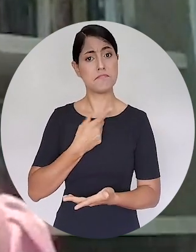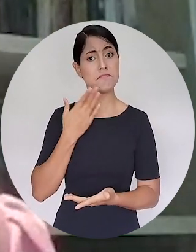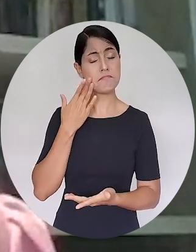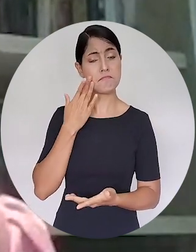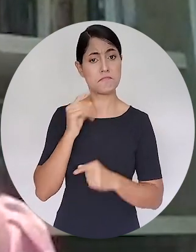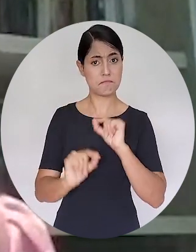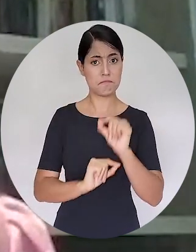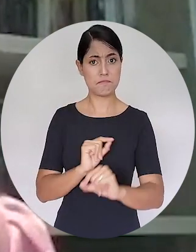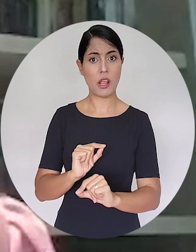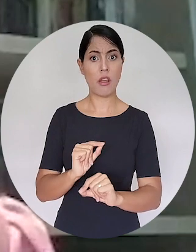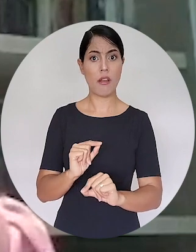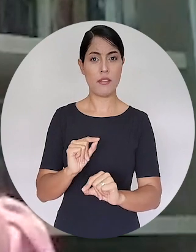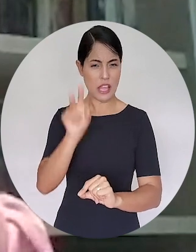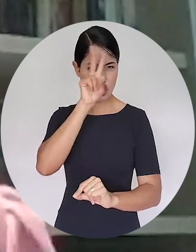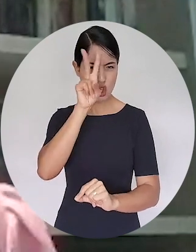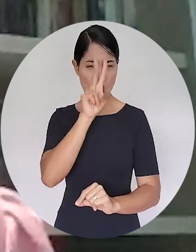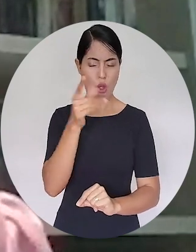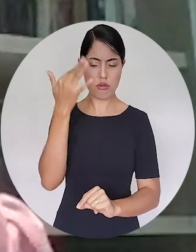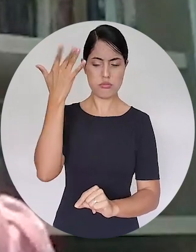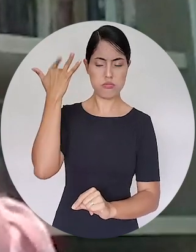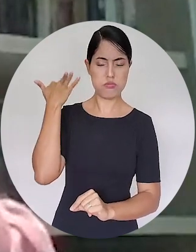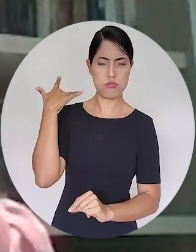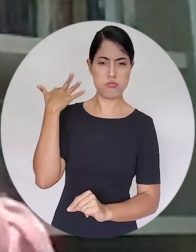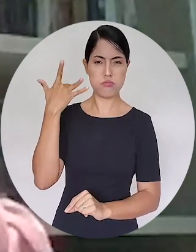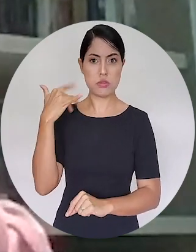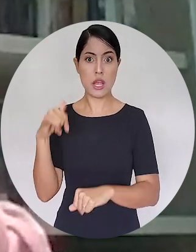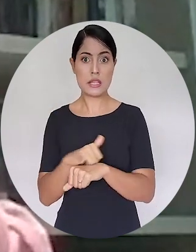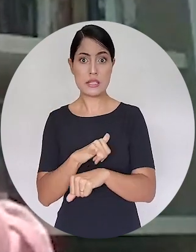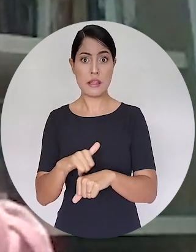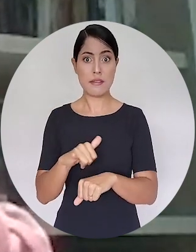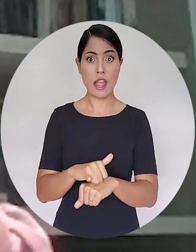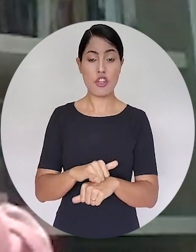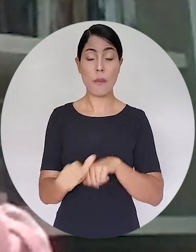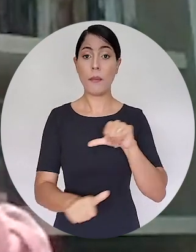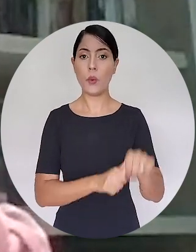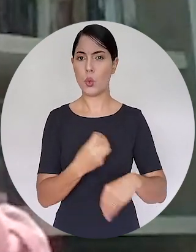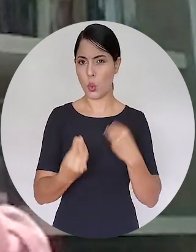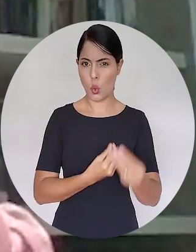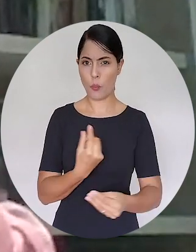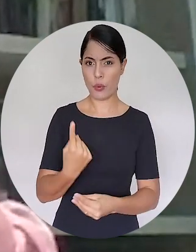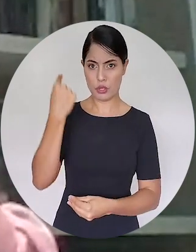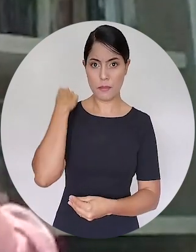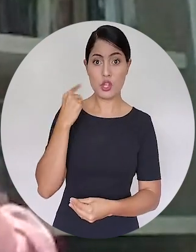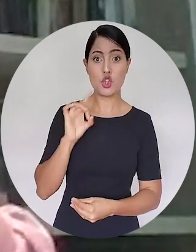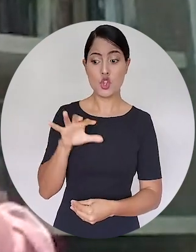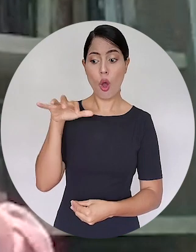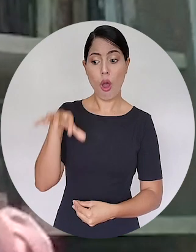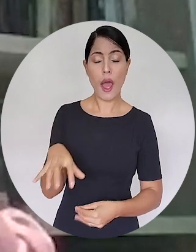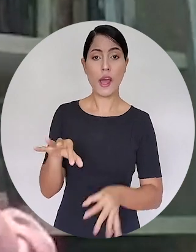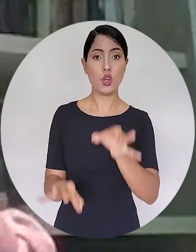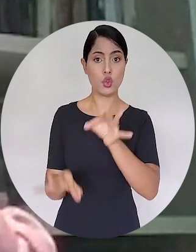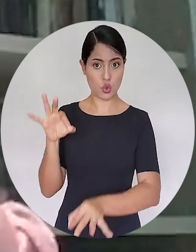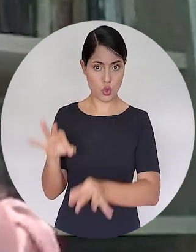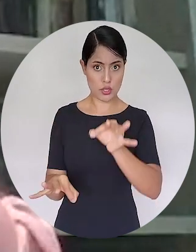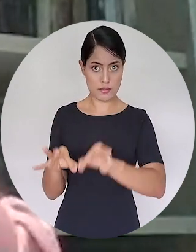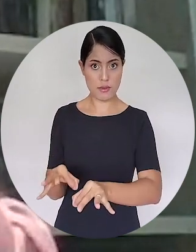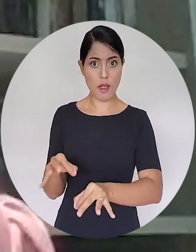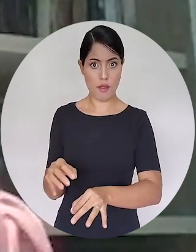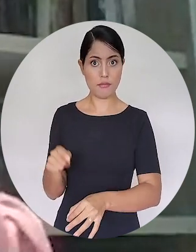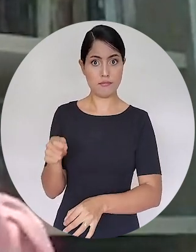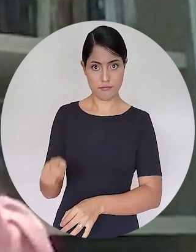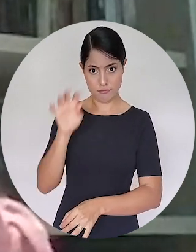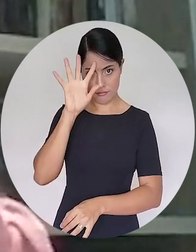a gente sai de uma situação aí, histórica, né, em que a gente está acostumado a litigar no judiciário.